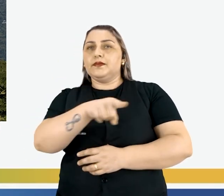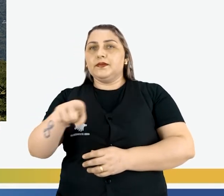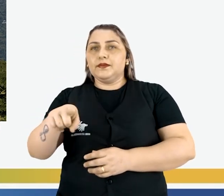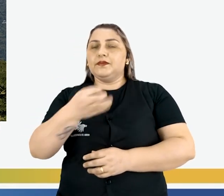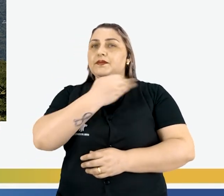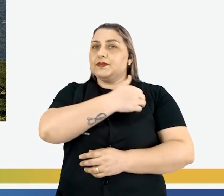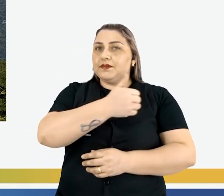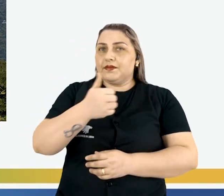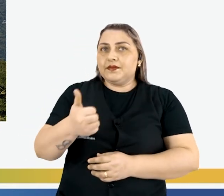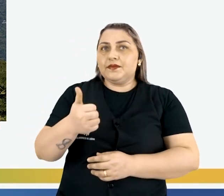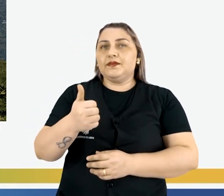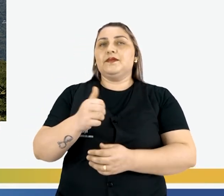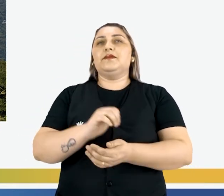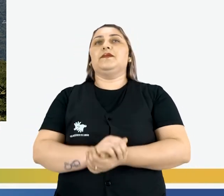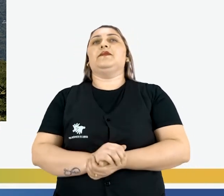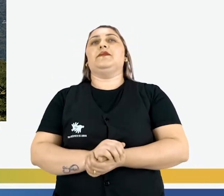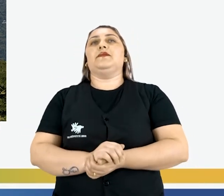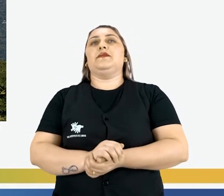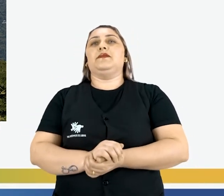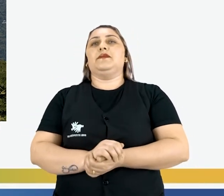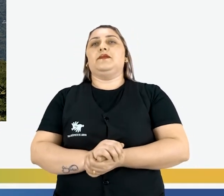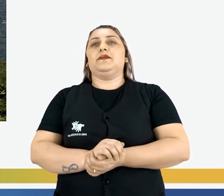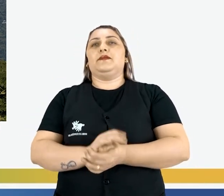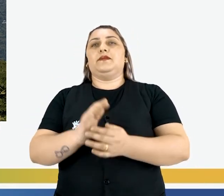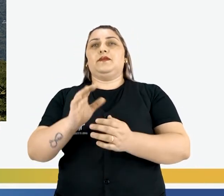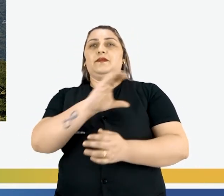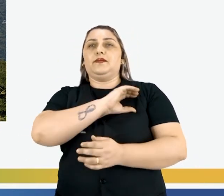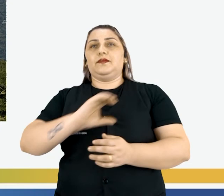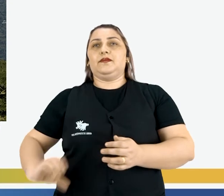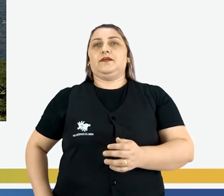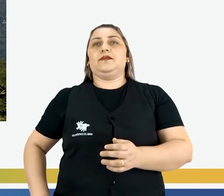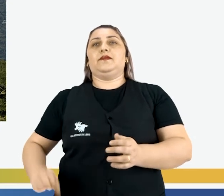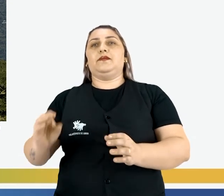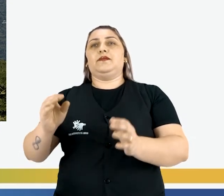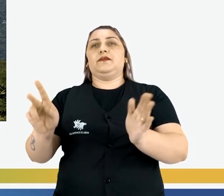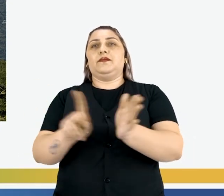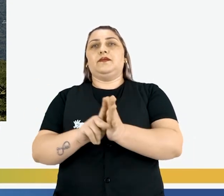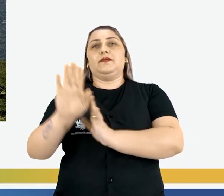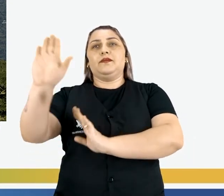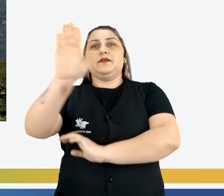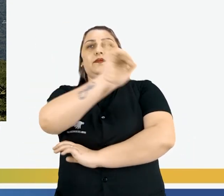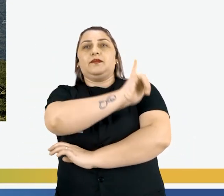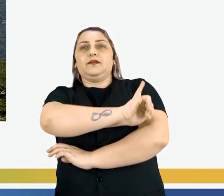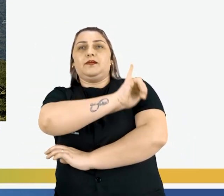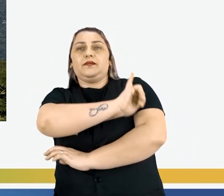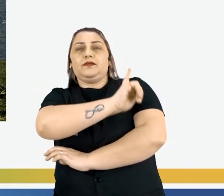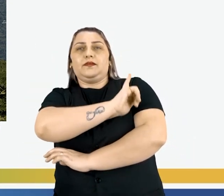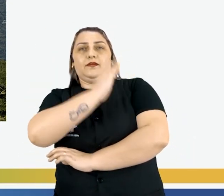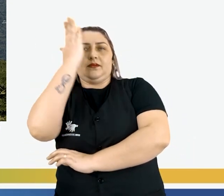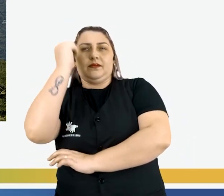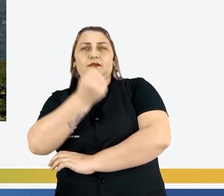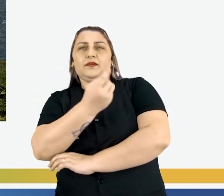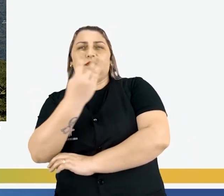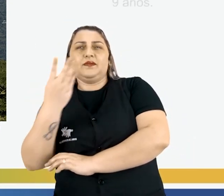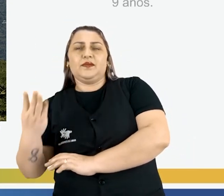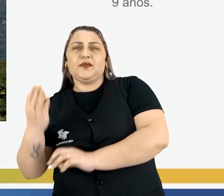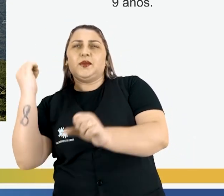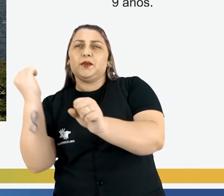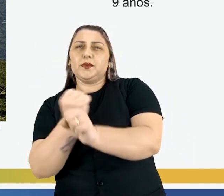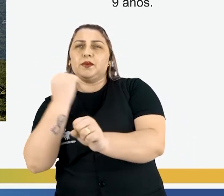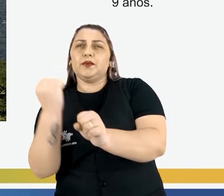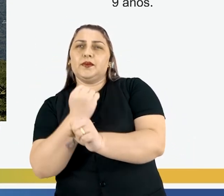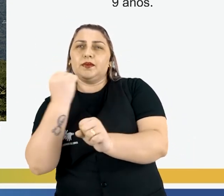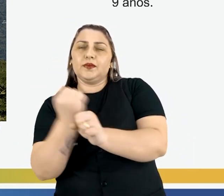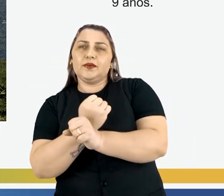Muito bem. É o Cristo Redentor, né, que está no Rio de Janeiro. Muito bem. Sabe quanto tempo durou essa